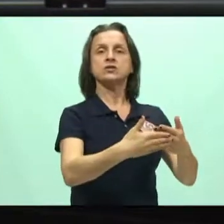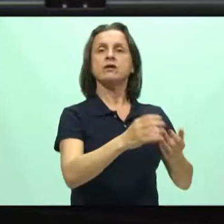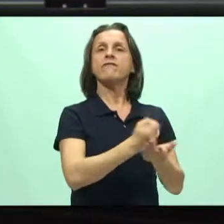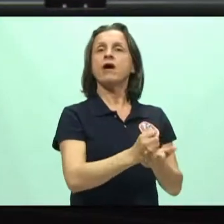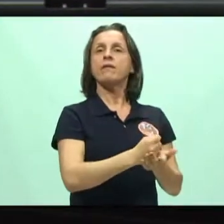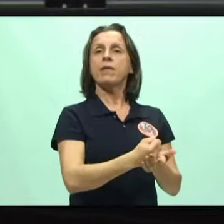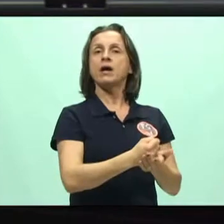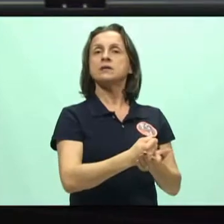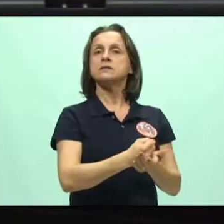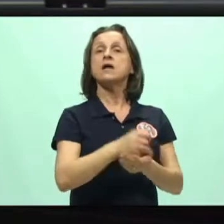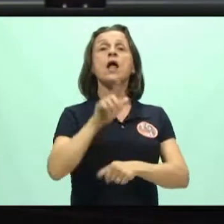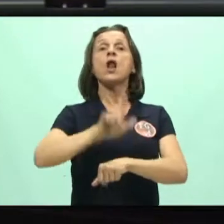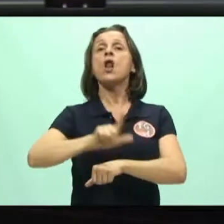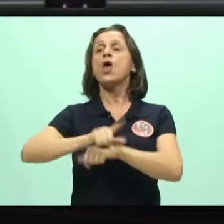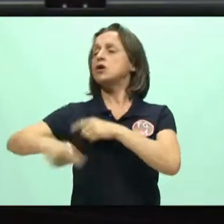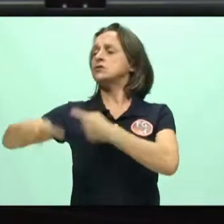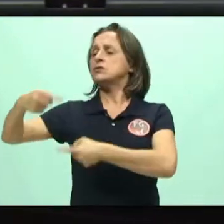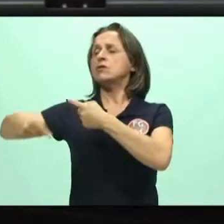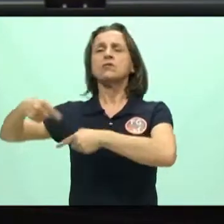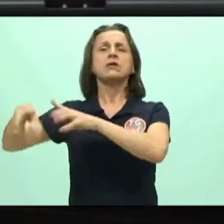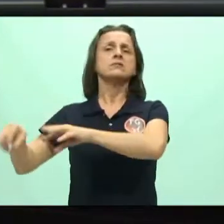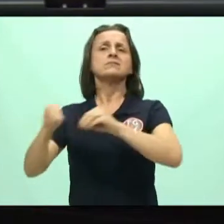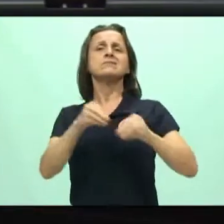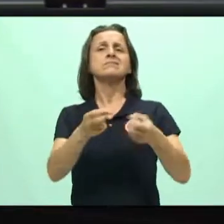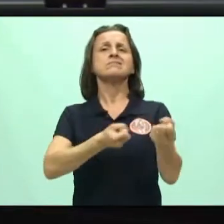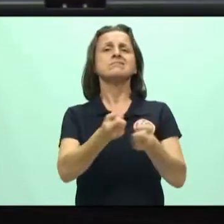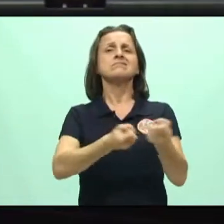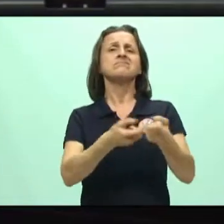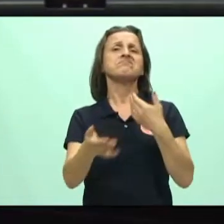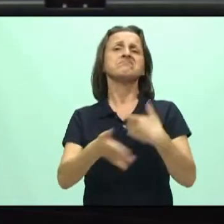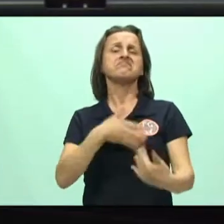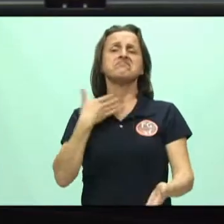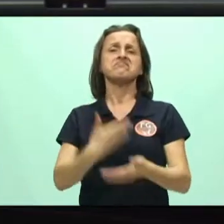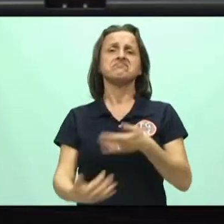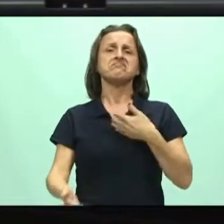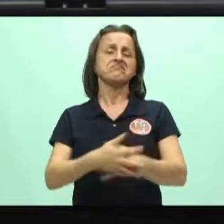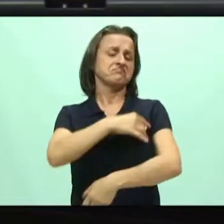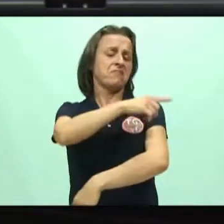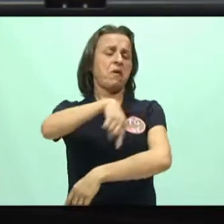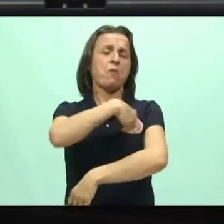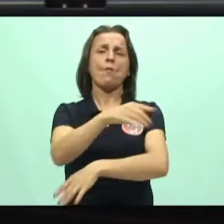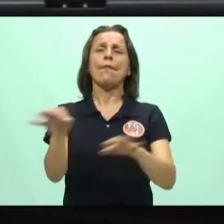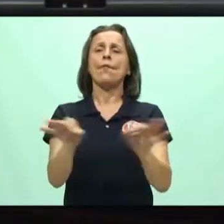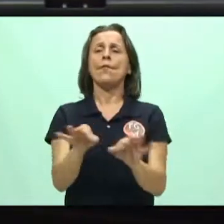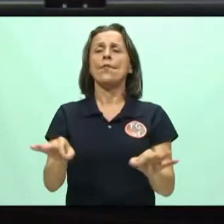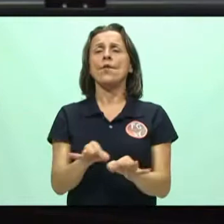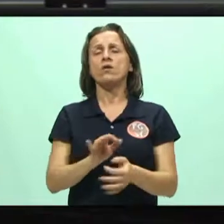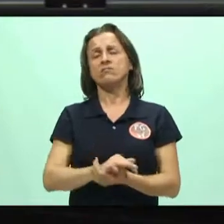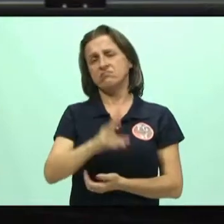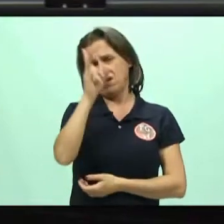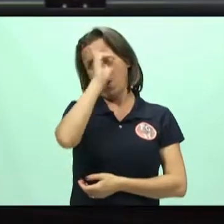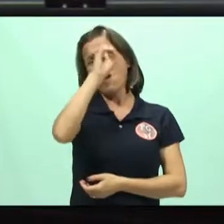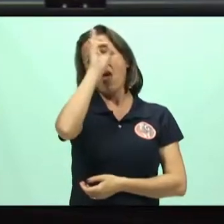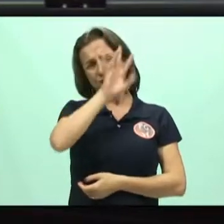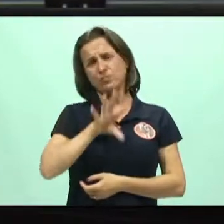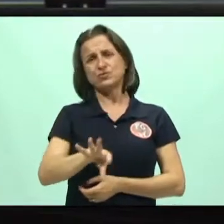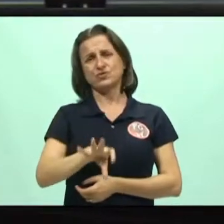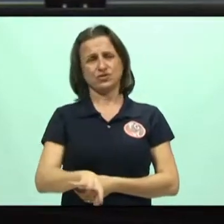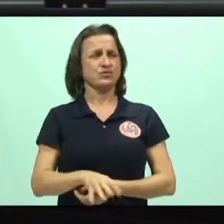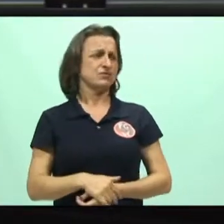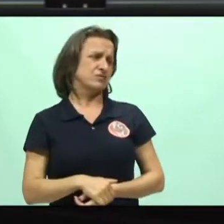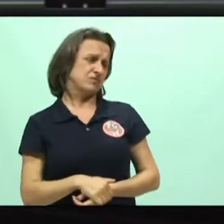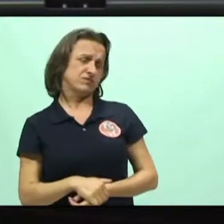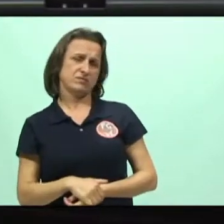loja da frente vai ali estaciona e fica ali porque não é rotativo lembro-me muito bem não sei quem